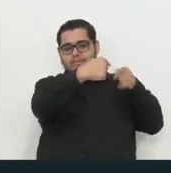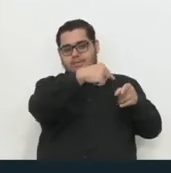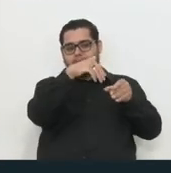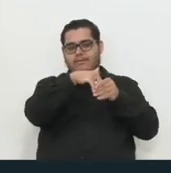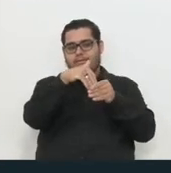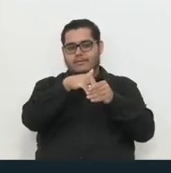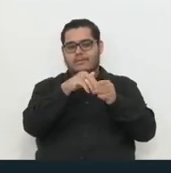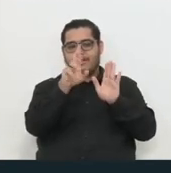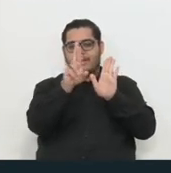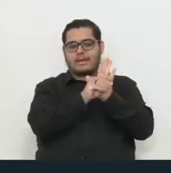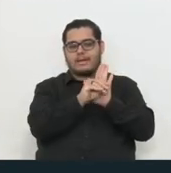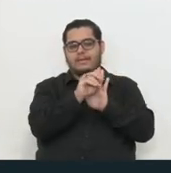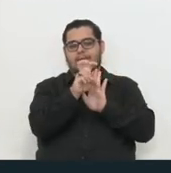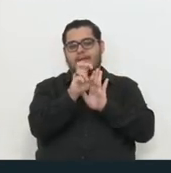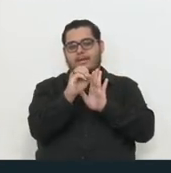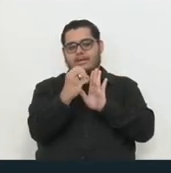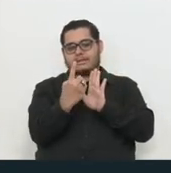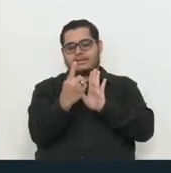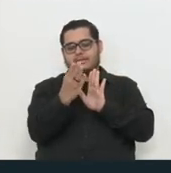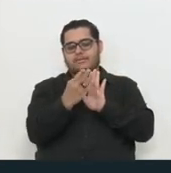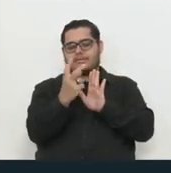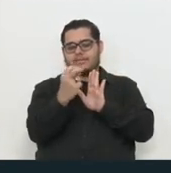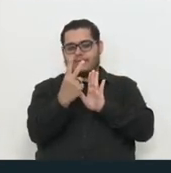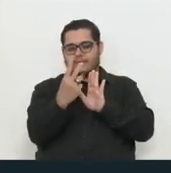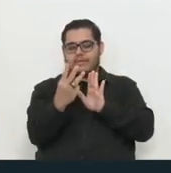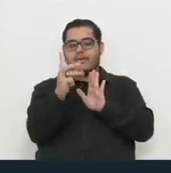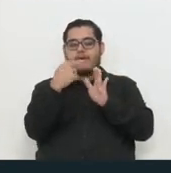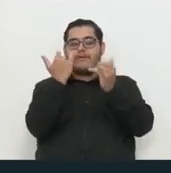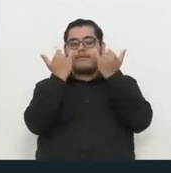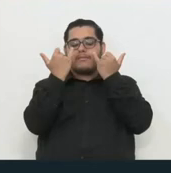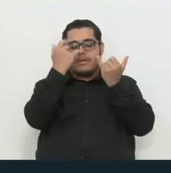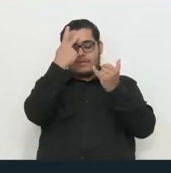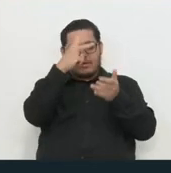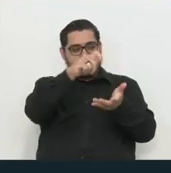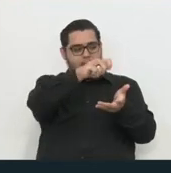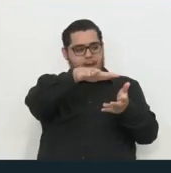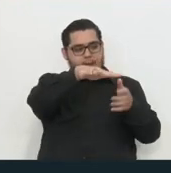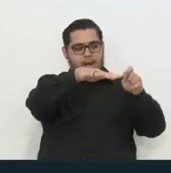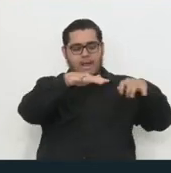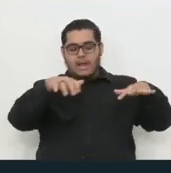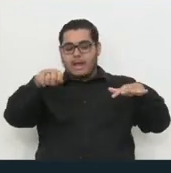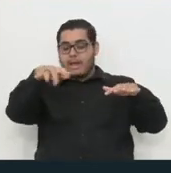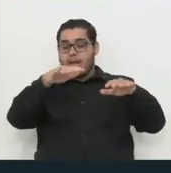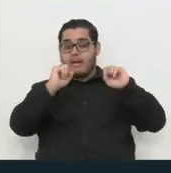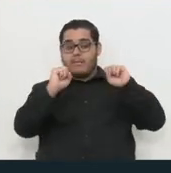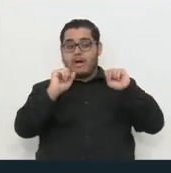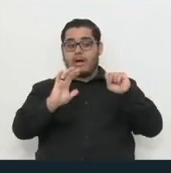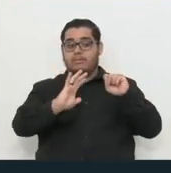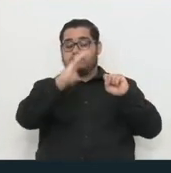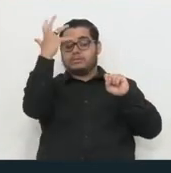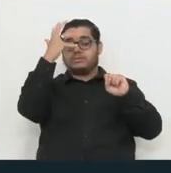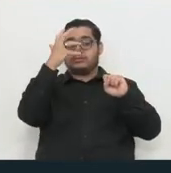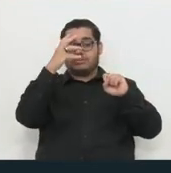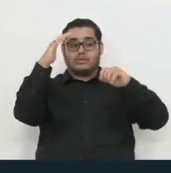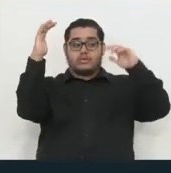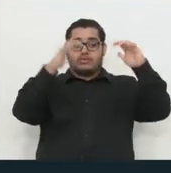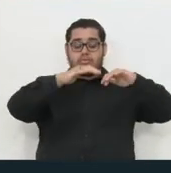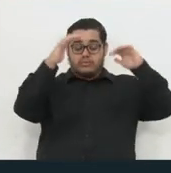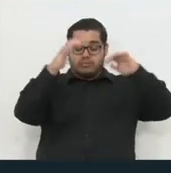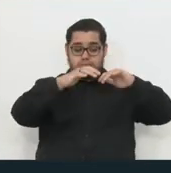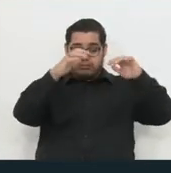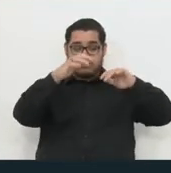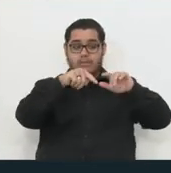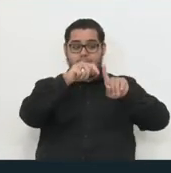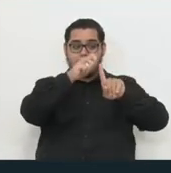2023 informações sobre as áreas em estado de alerta e risco eminente de desastres naturais e decorrência de fortes chuvas nos meses